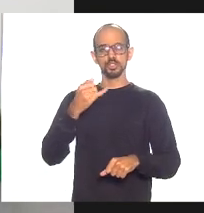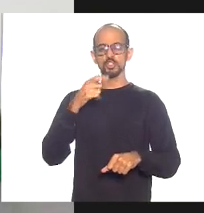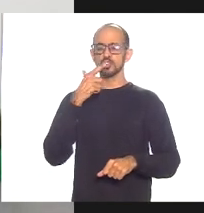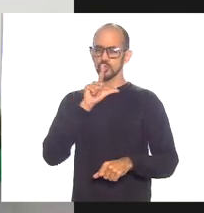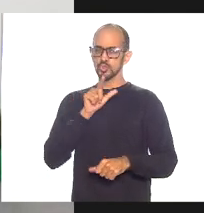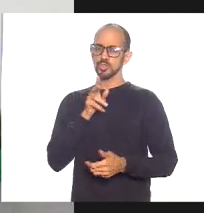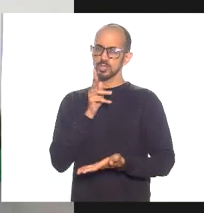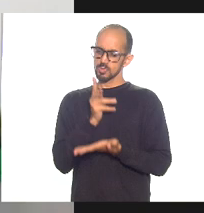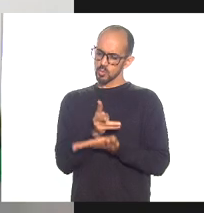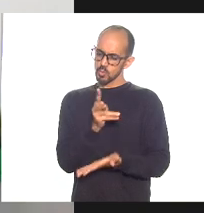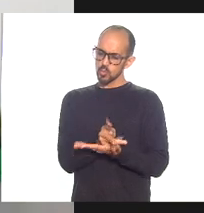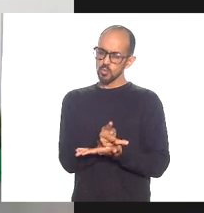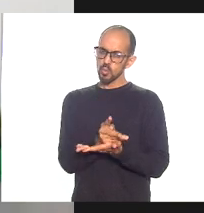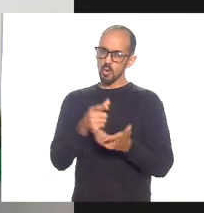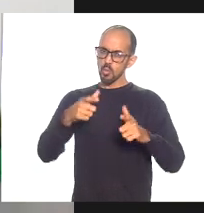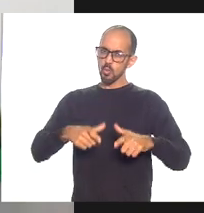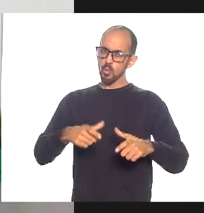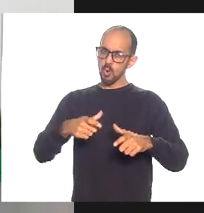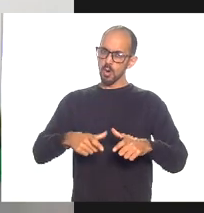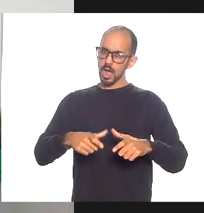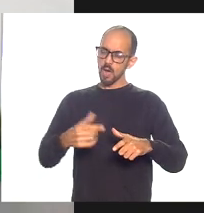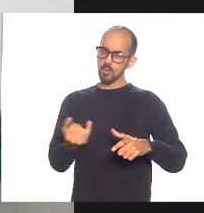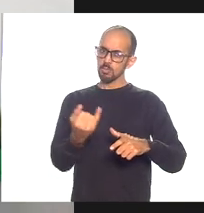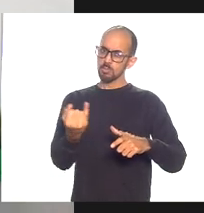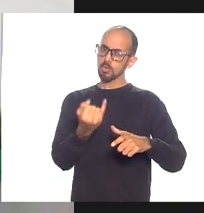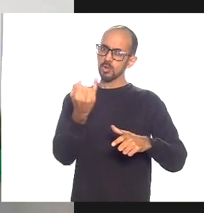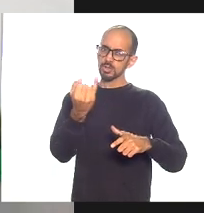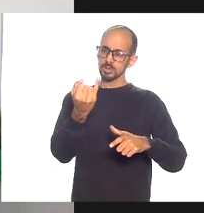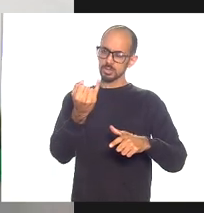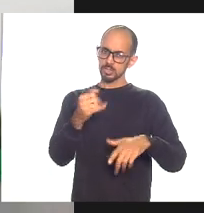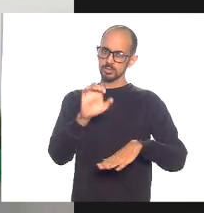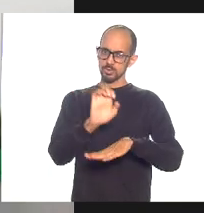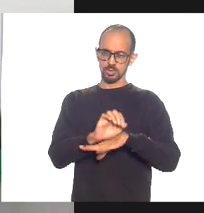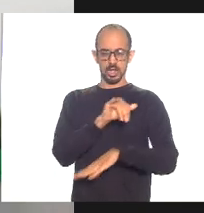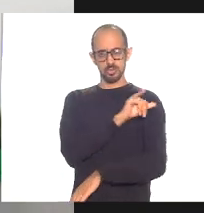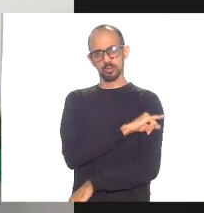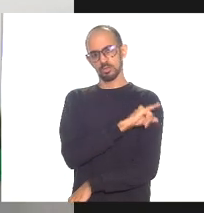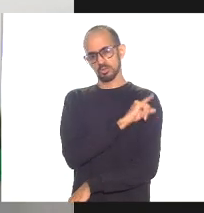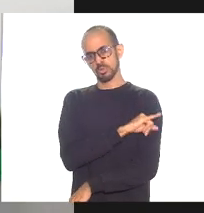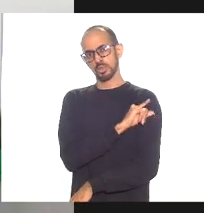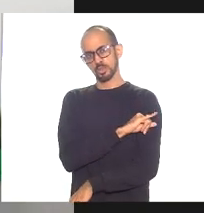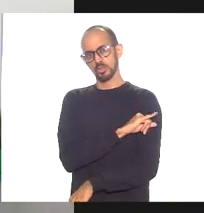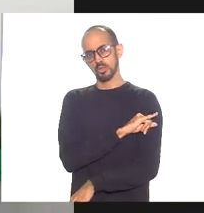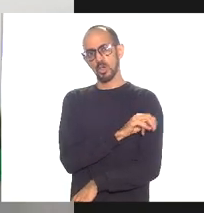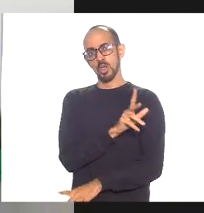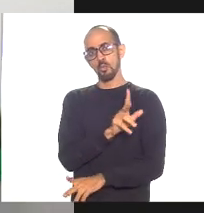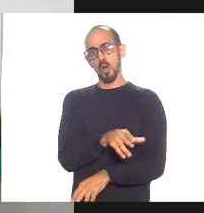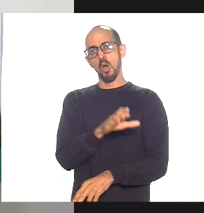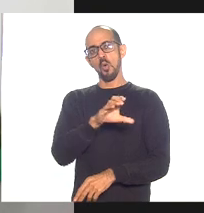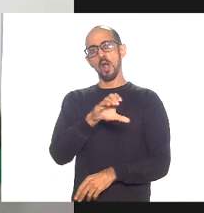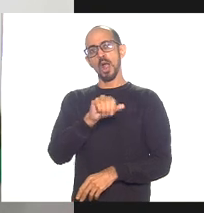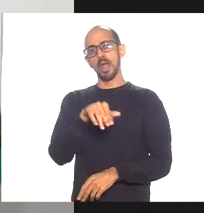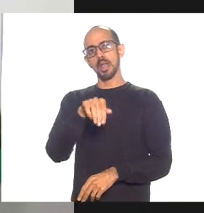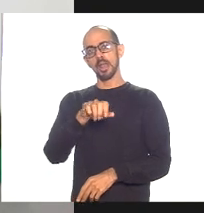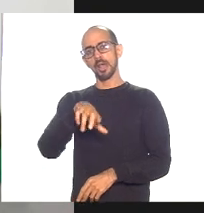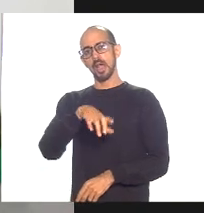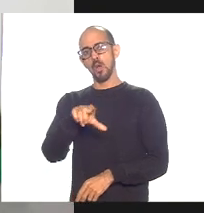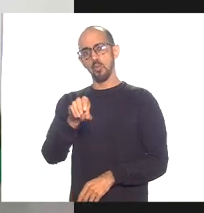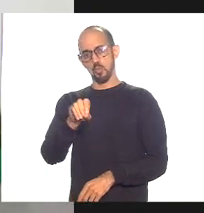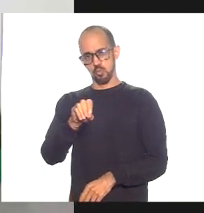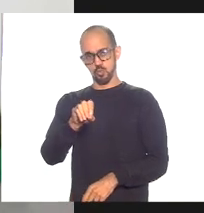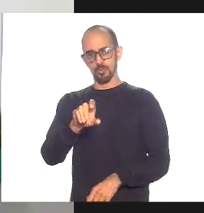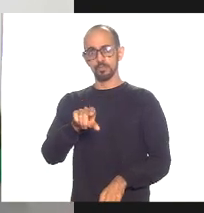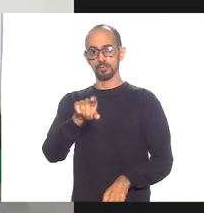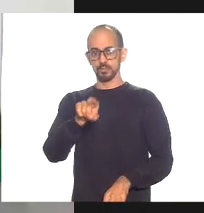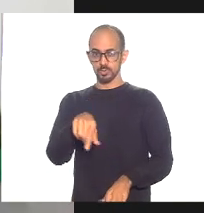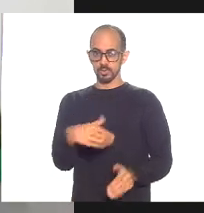tanta pujança, de tanta relevância para o estado do Rio de Janeiro como o Canecão. E nesse sentido, senhor